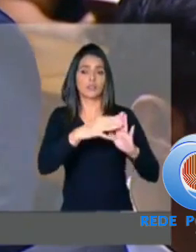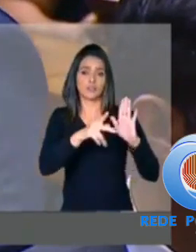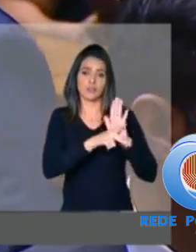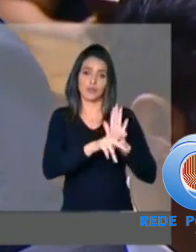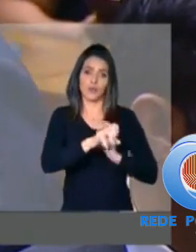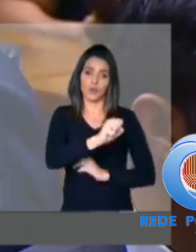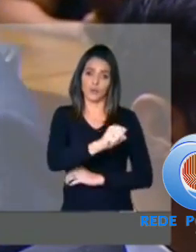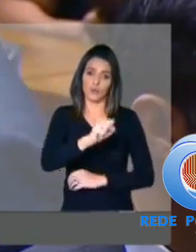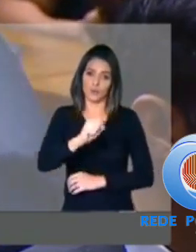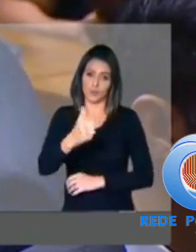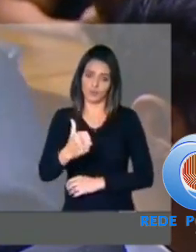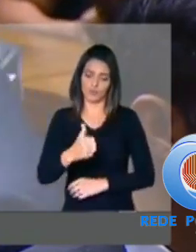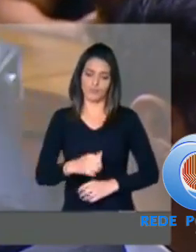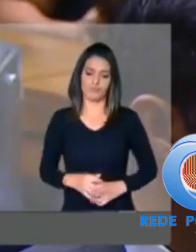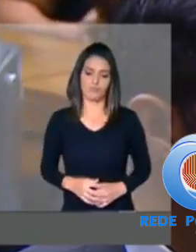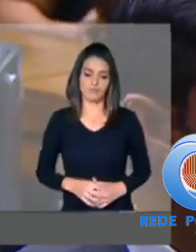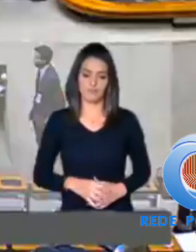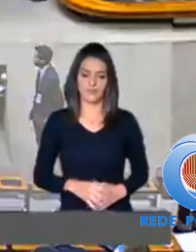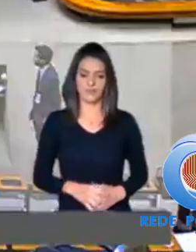provisória 881.